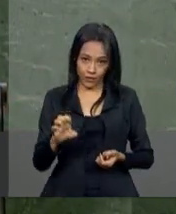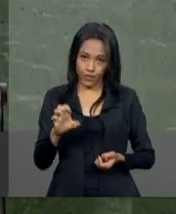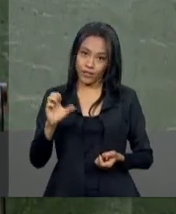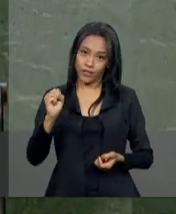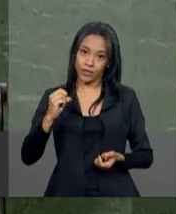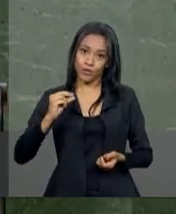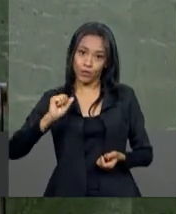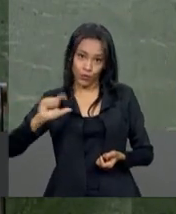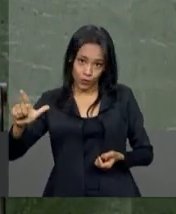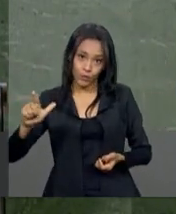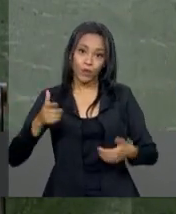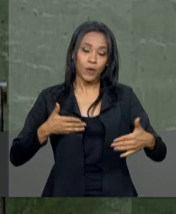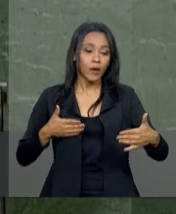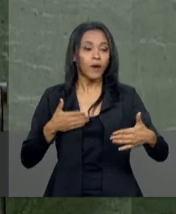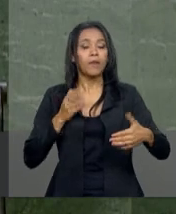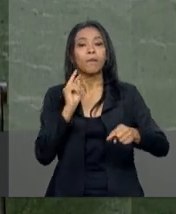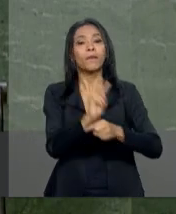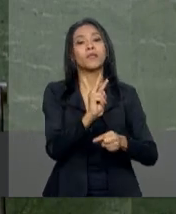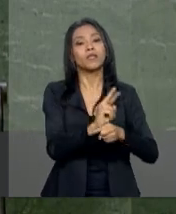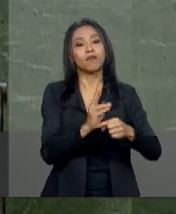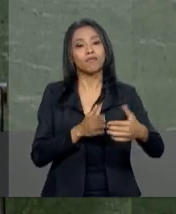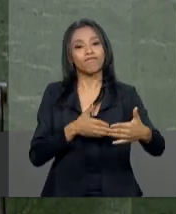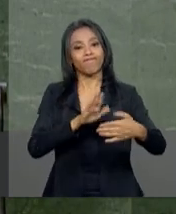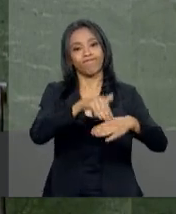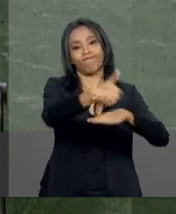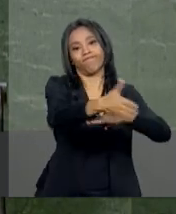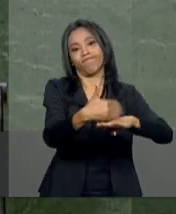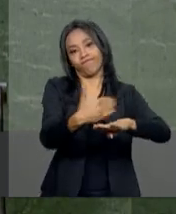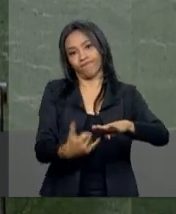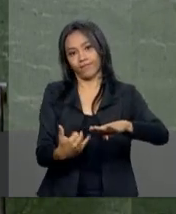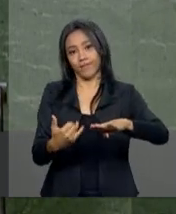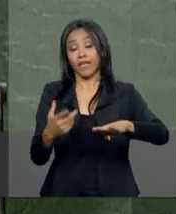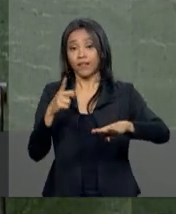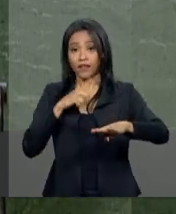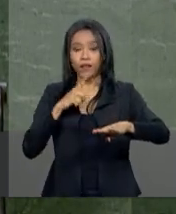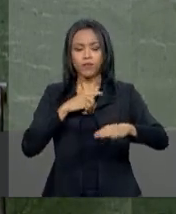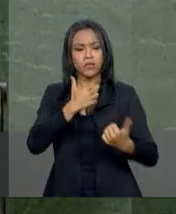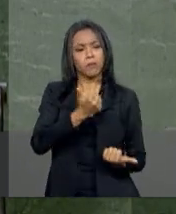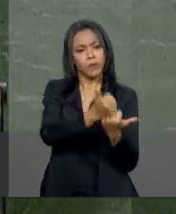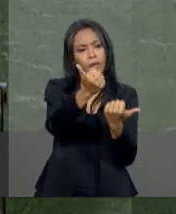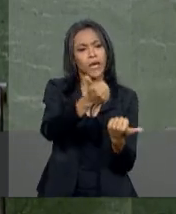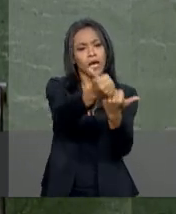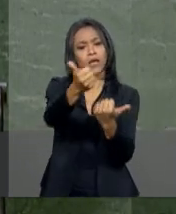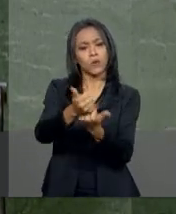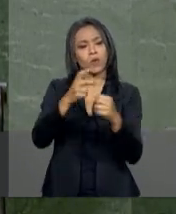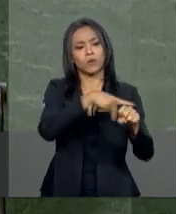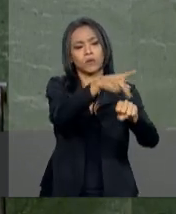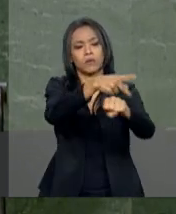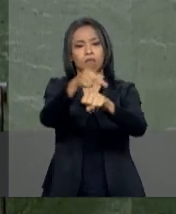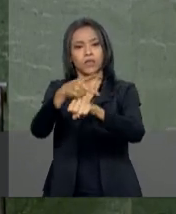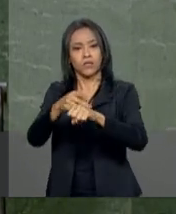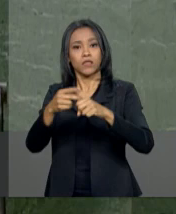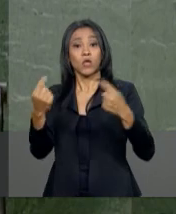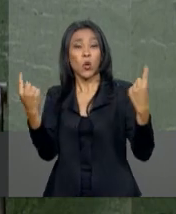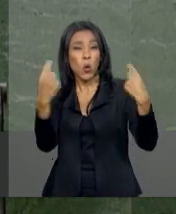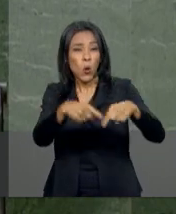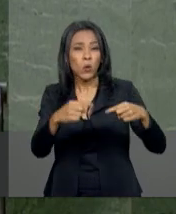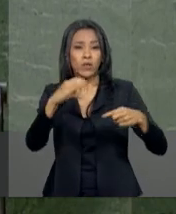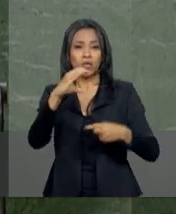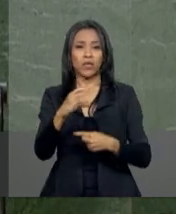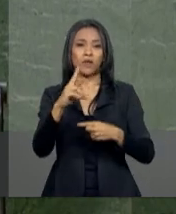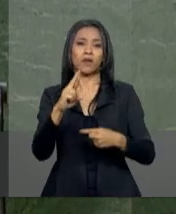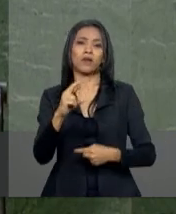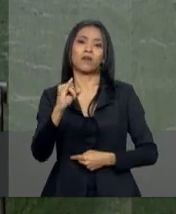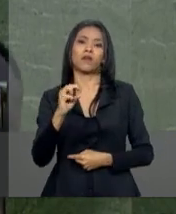desde então nós temos intensificado a cooperação com nossos vizinhos no combate ao crime transnacional